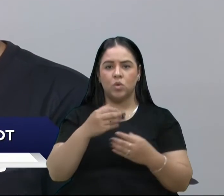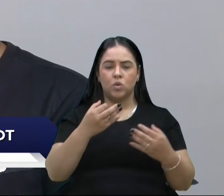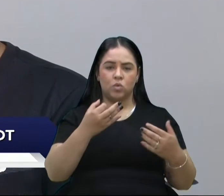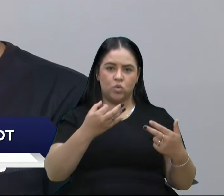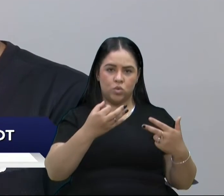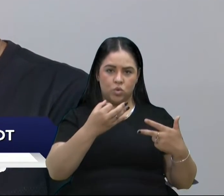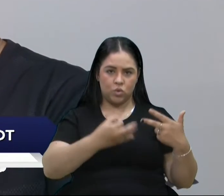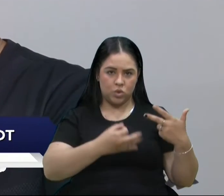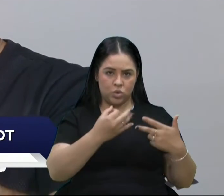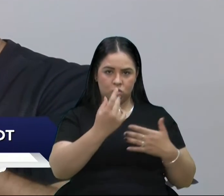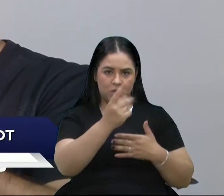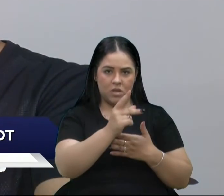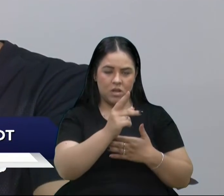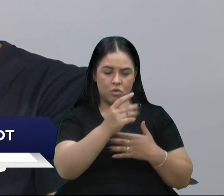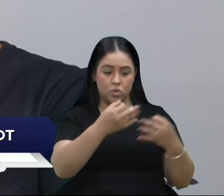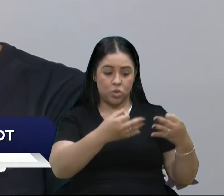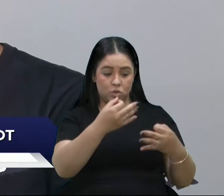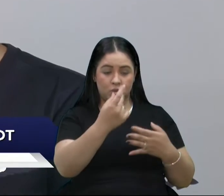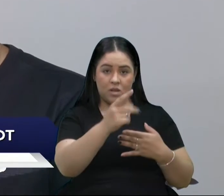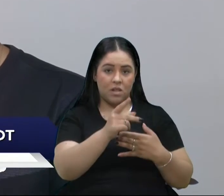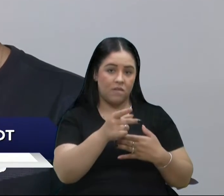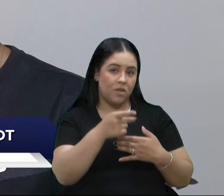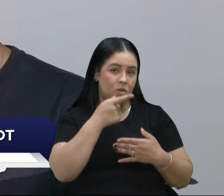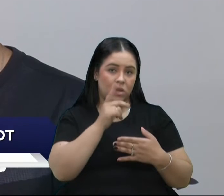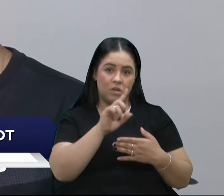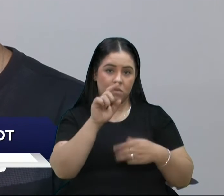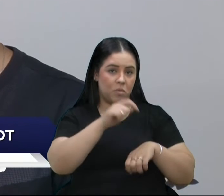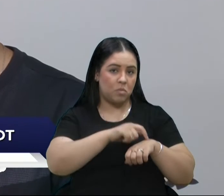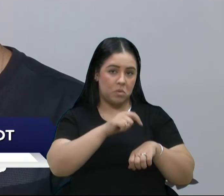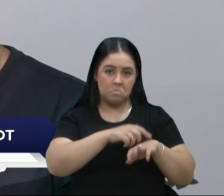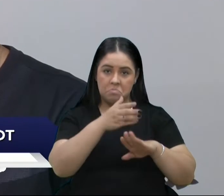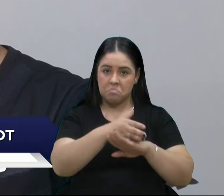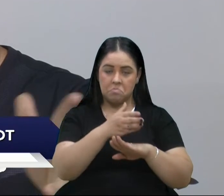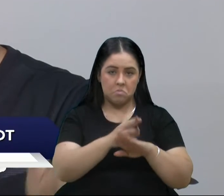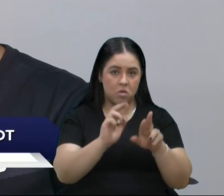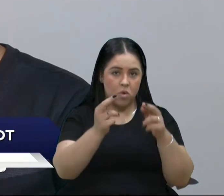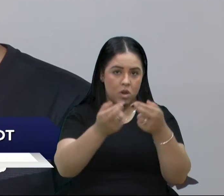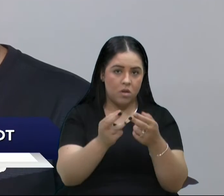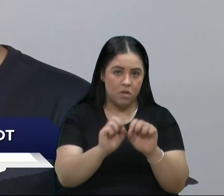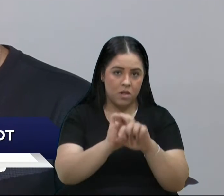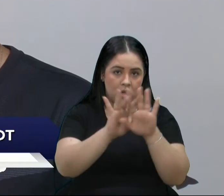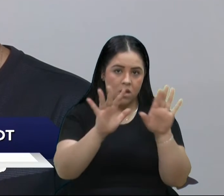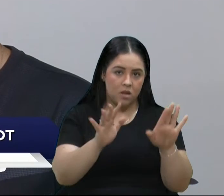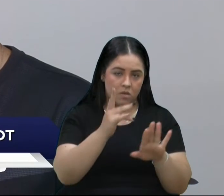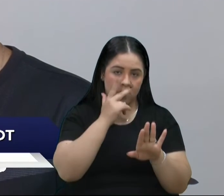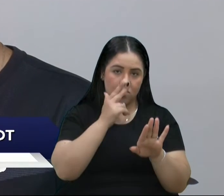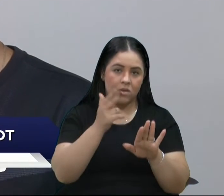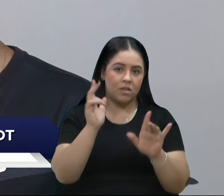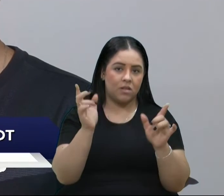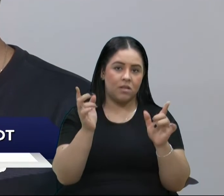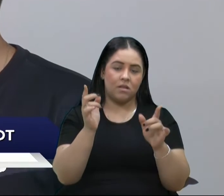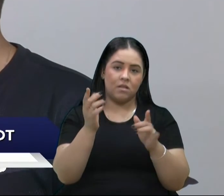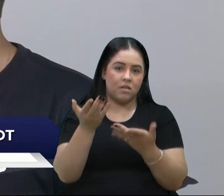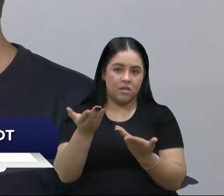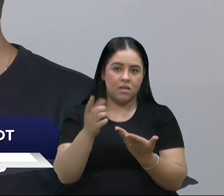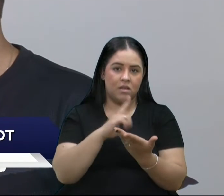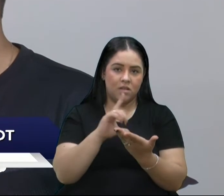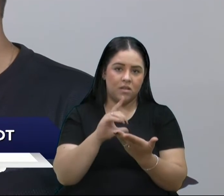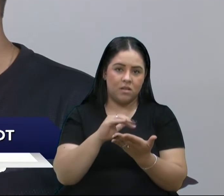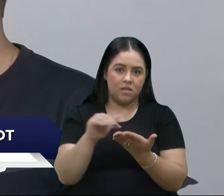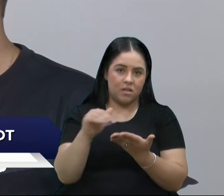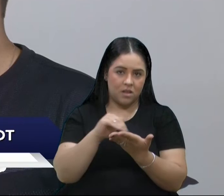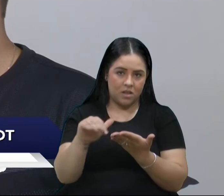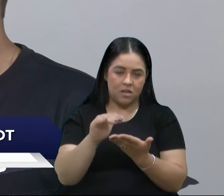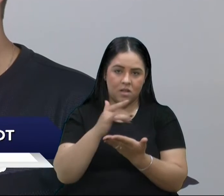achou que não seria o momento de participar da sessão, fazer esses esclarecimentos, como a TV Secretária de Saúde. Né?